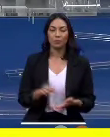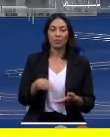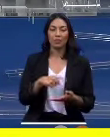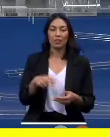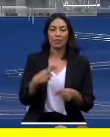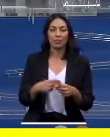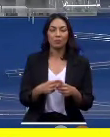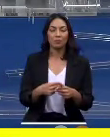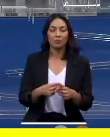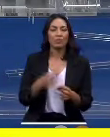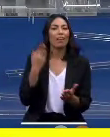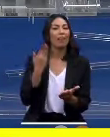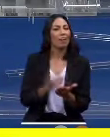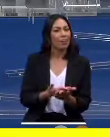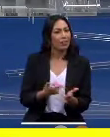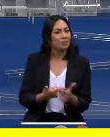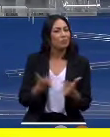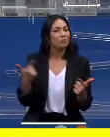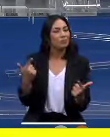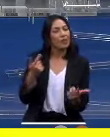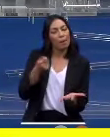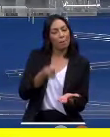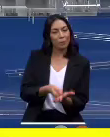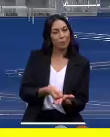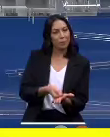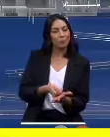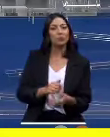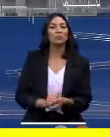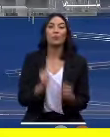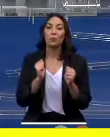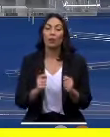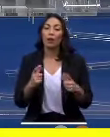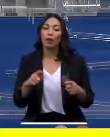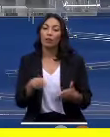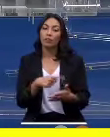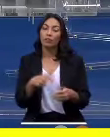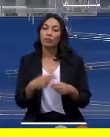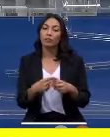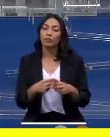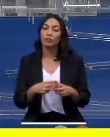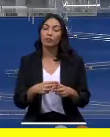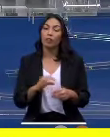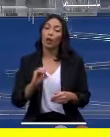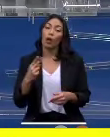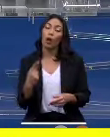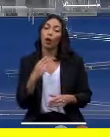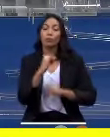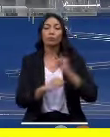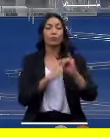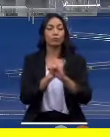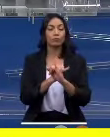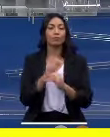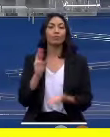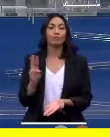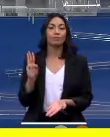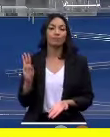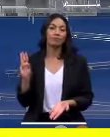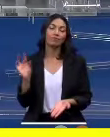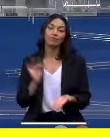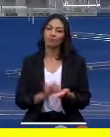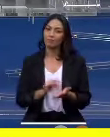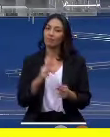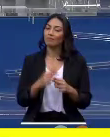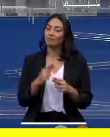Loterias Caixa, acredite na sorte e aposte. Você pode ir até uma lotérica ou apostar online através de